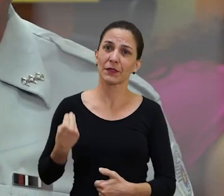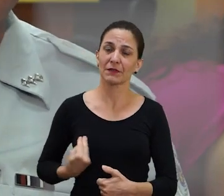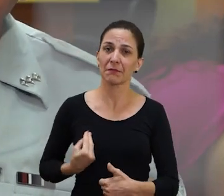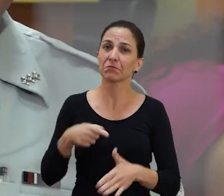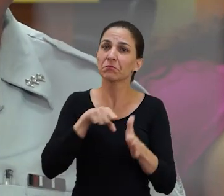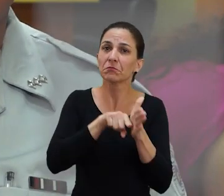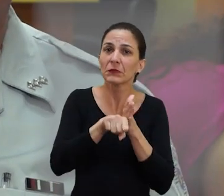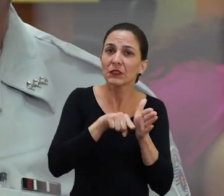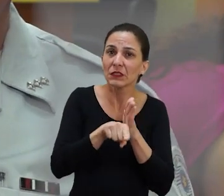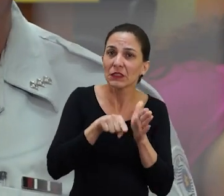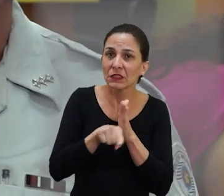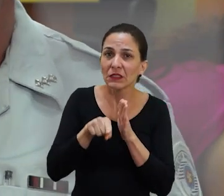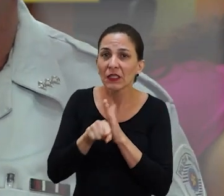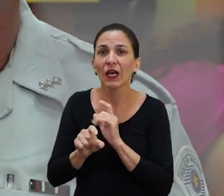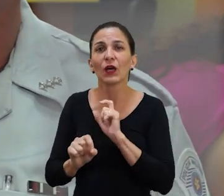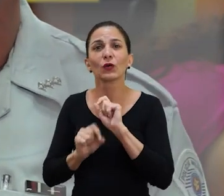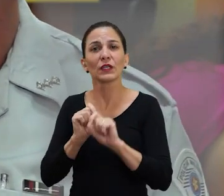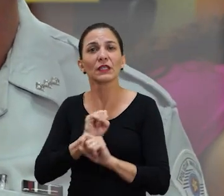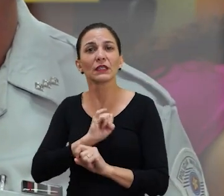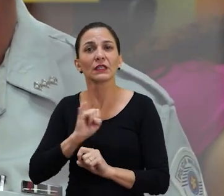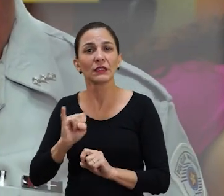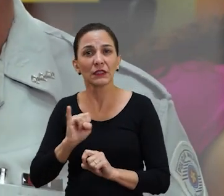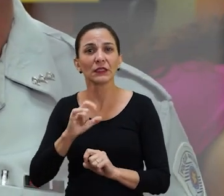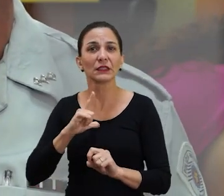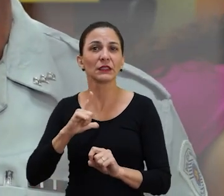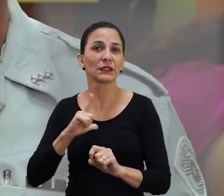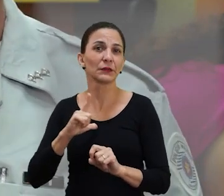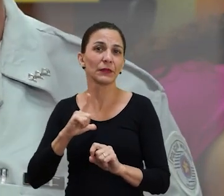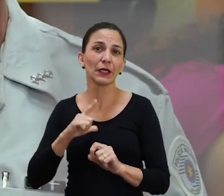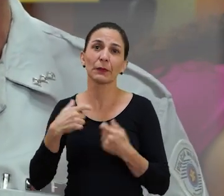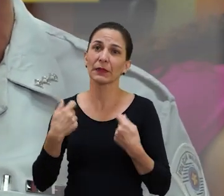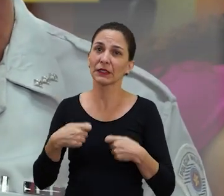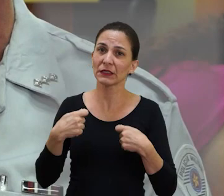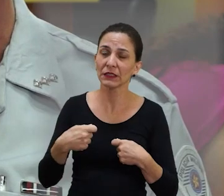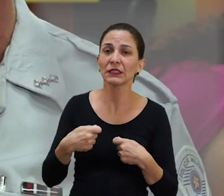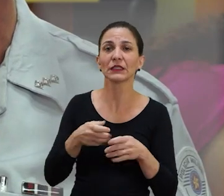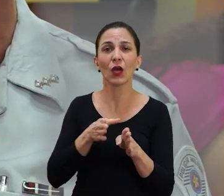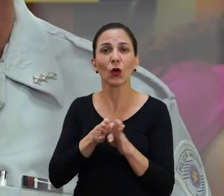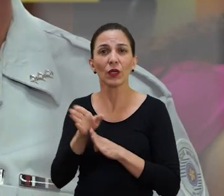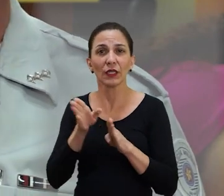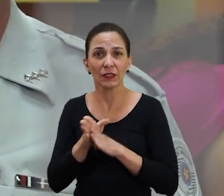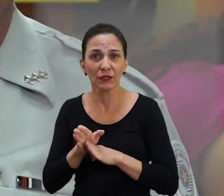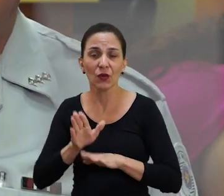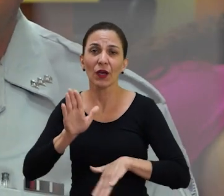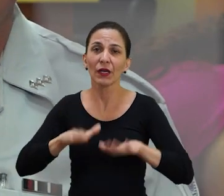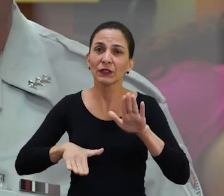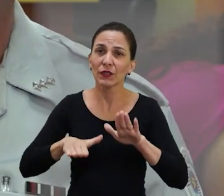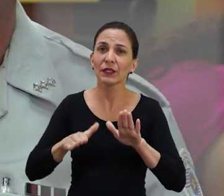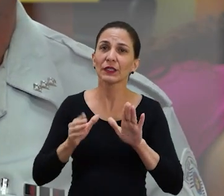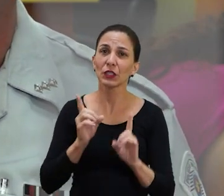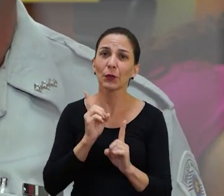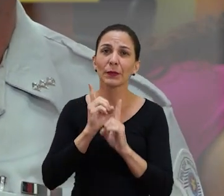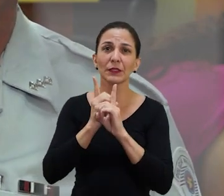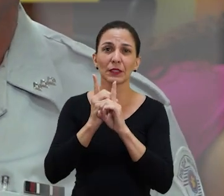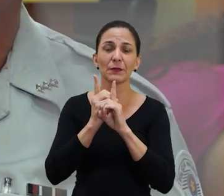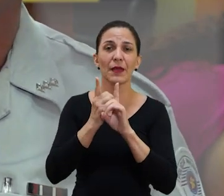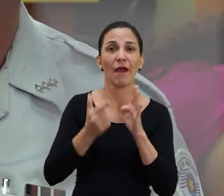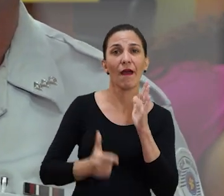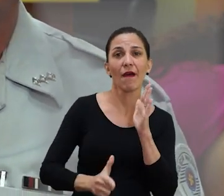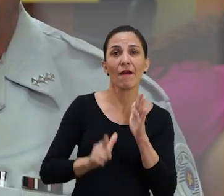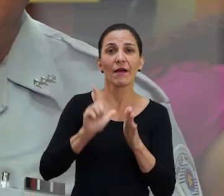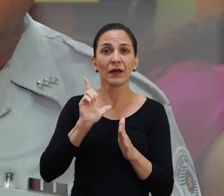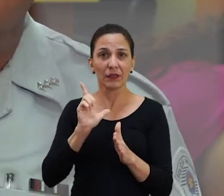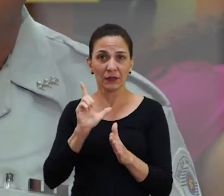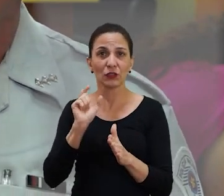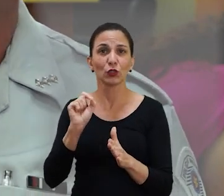e a partir dessa investigação encaminhado para que seja recebida ajuda de vida né de repente casos como esse aí identificados